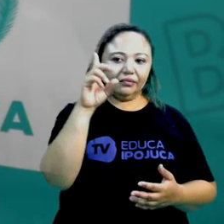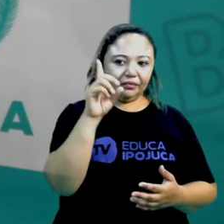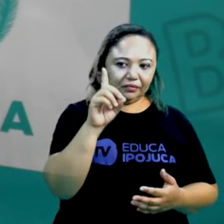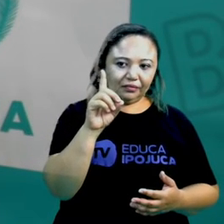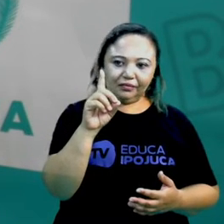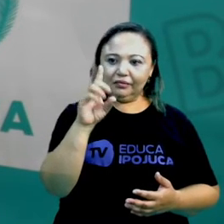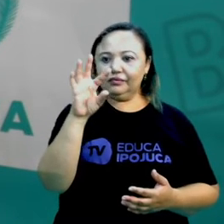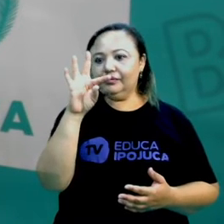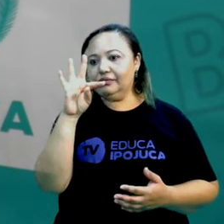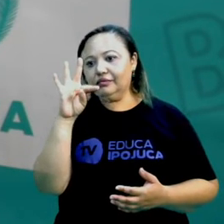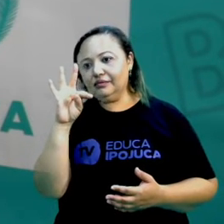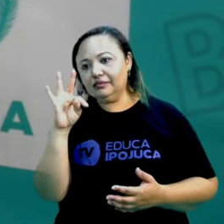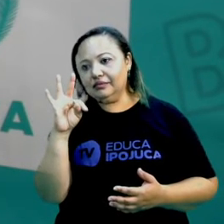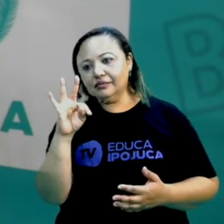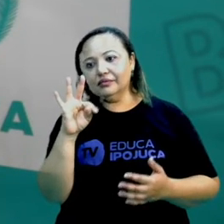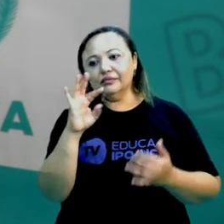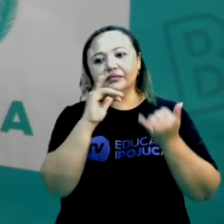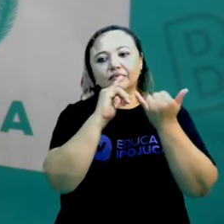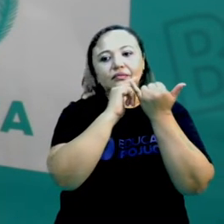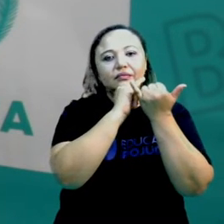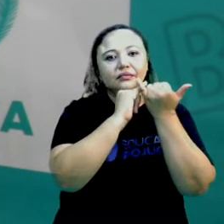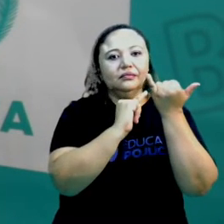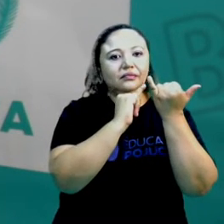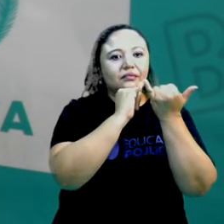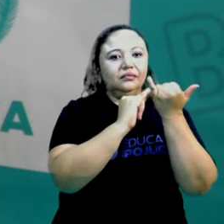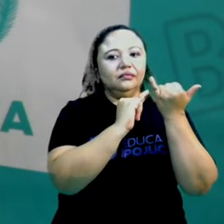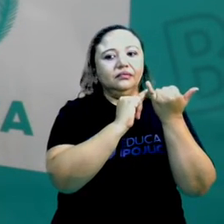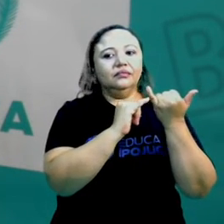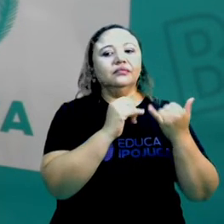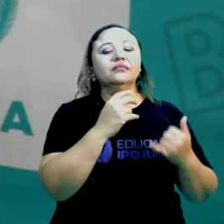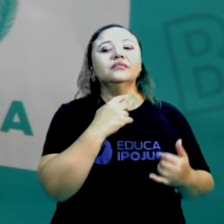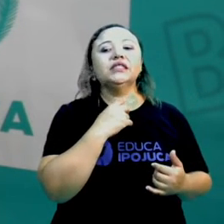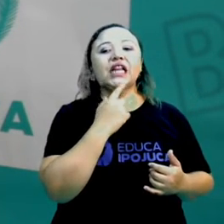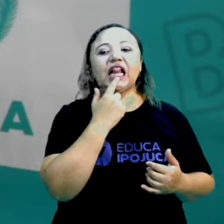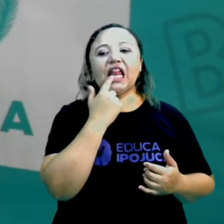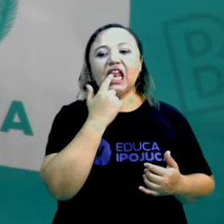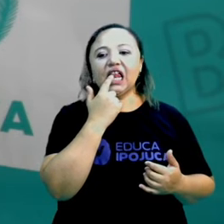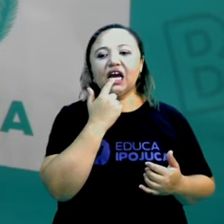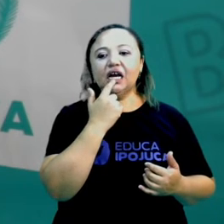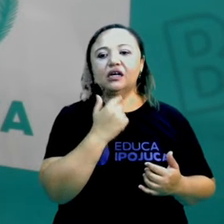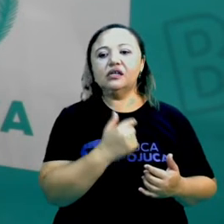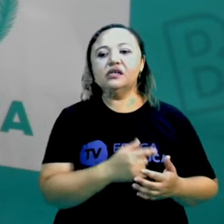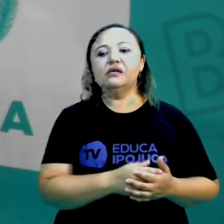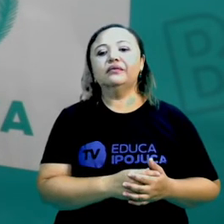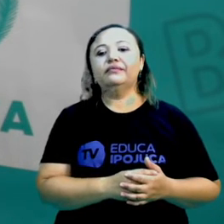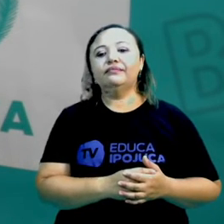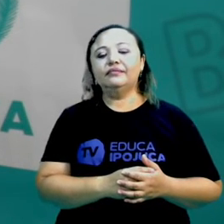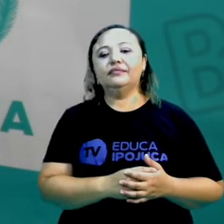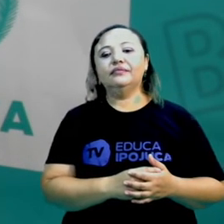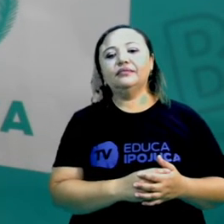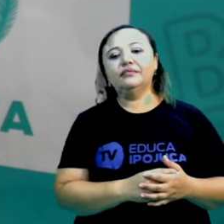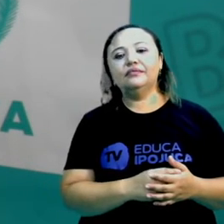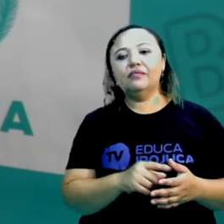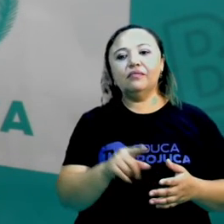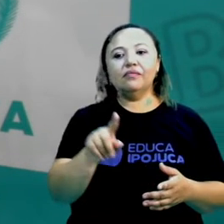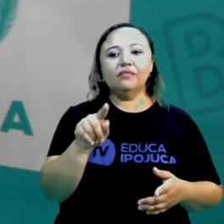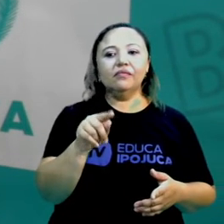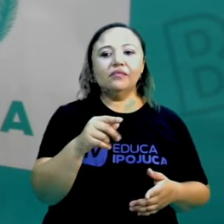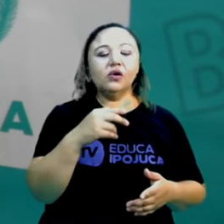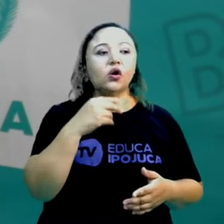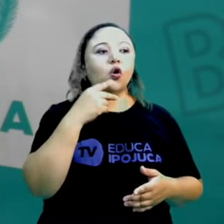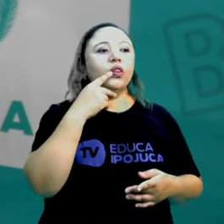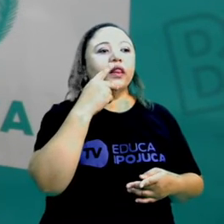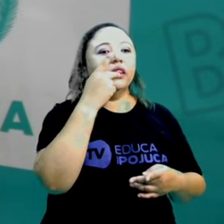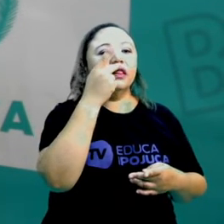parecidas. D, ó, a gente coloca a língua entre os dentes também. Só que quando